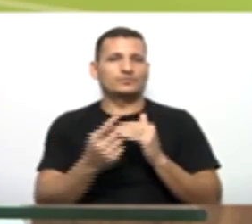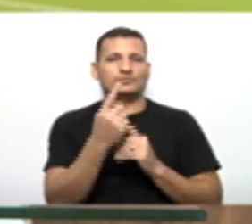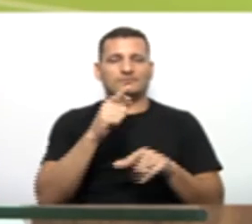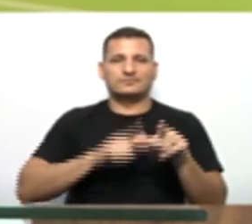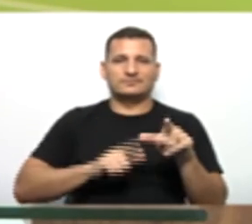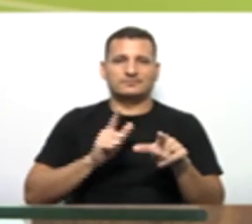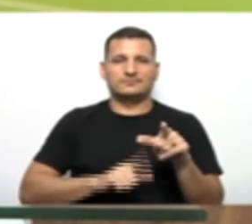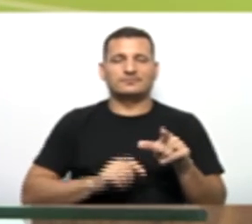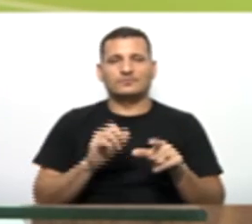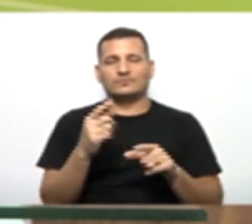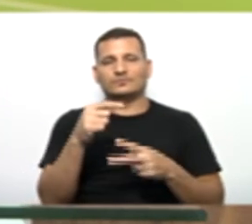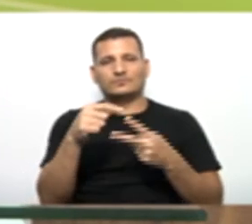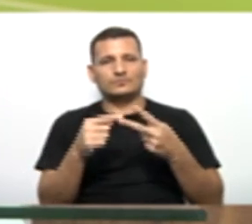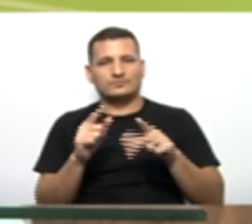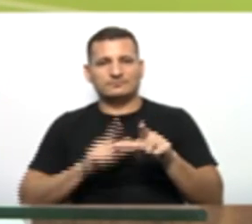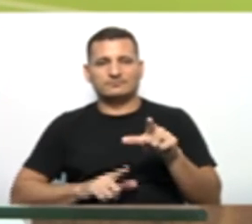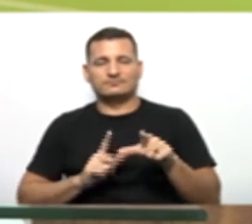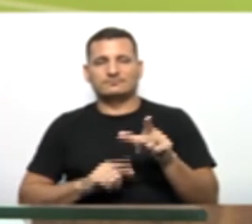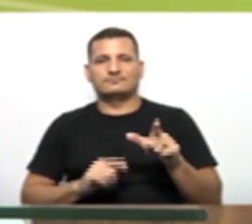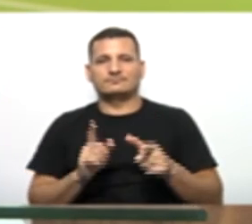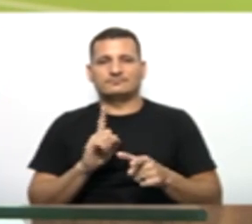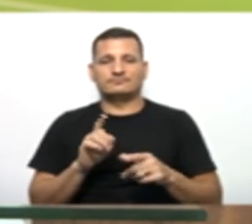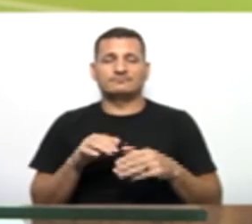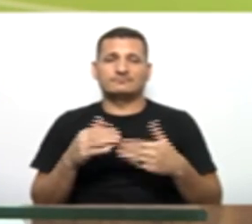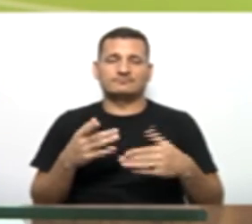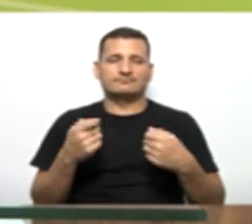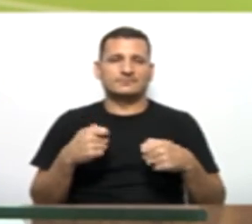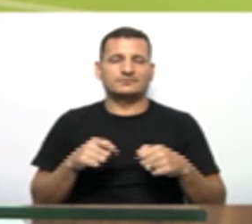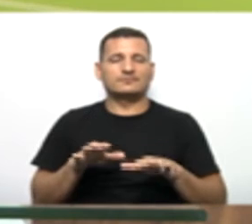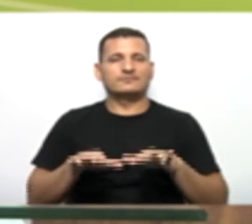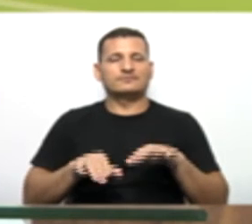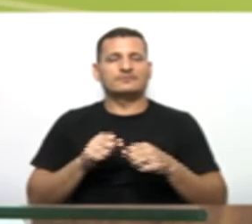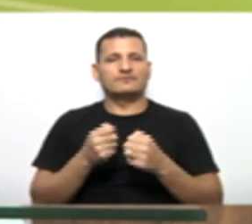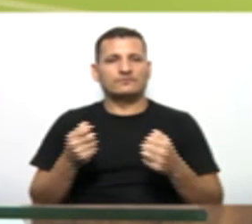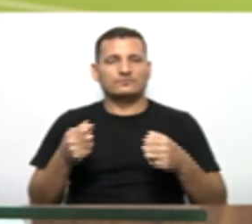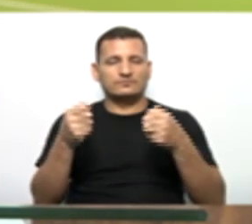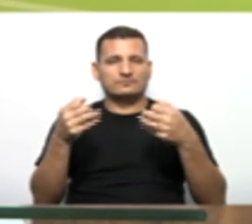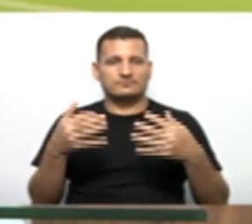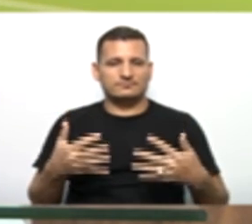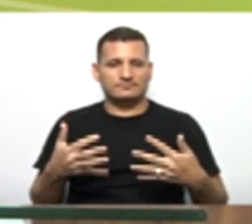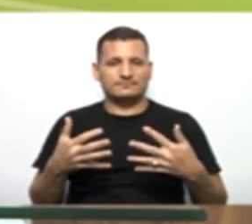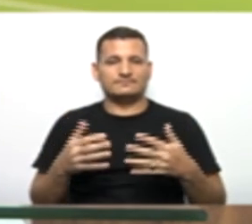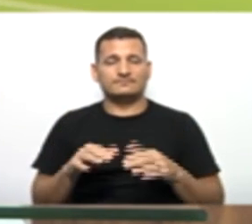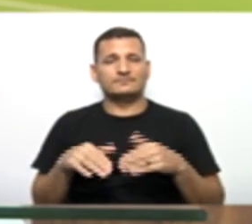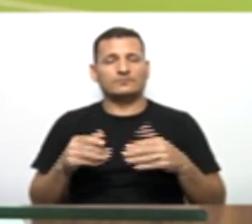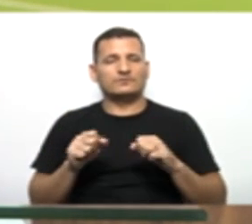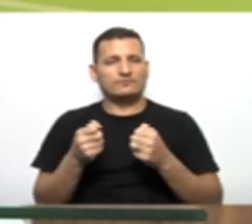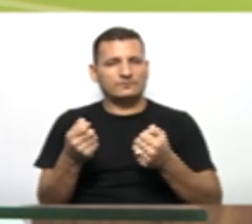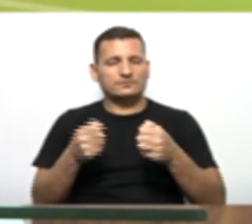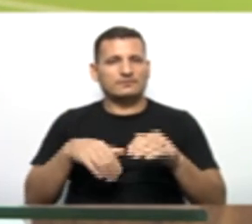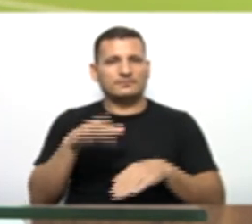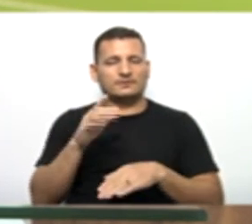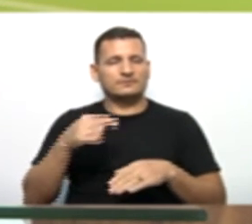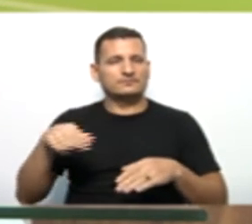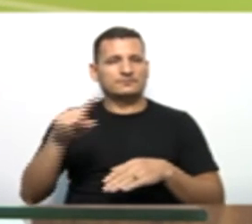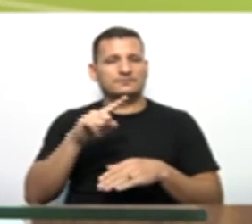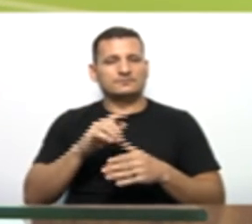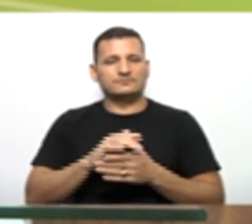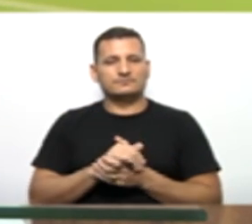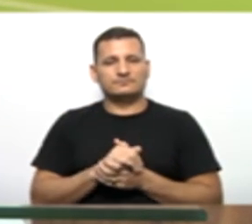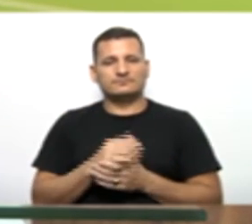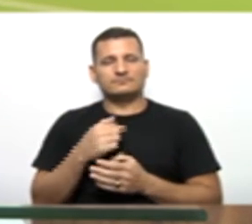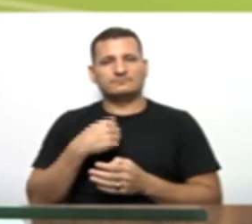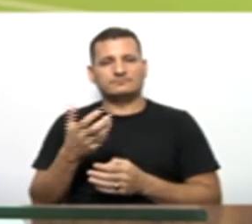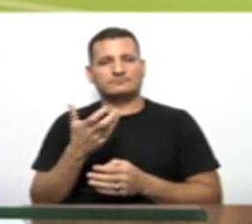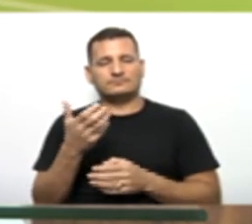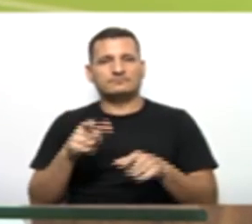em duas, né? Então, realmente precisa daquele reforço. E aí, para reforçar mais a participação de vocês, eu queria